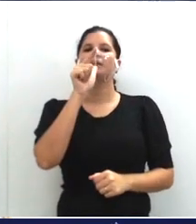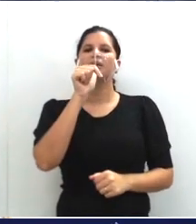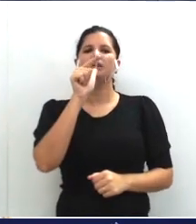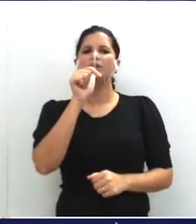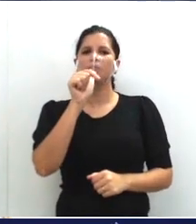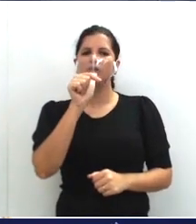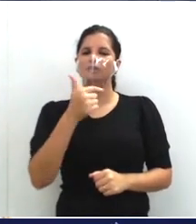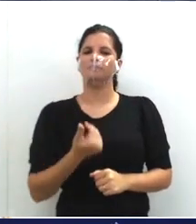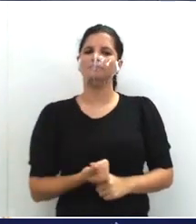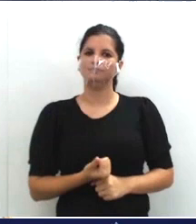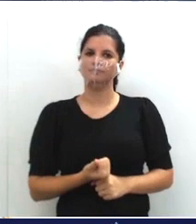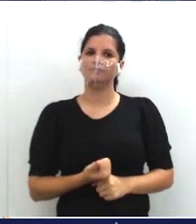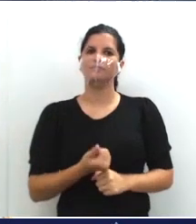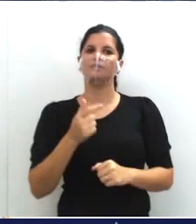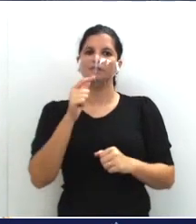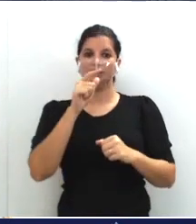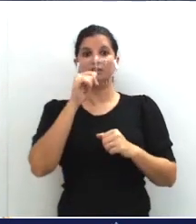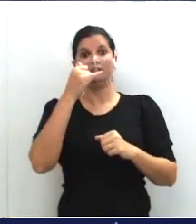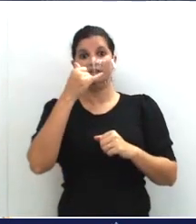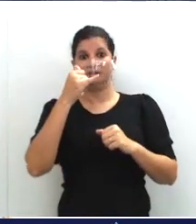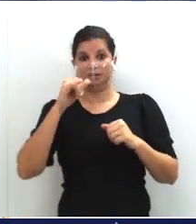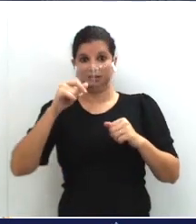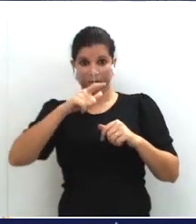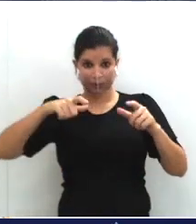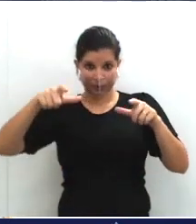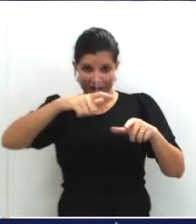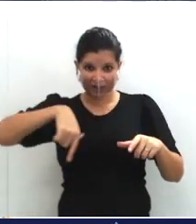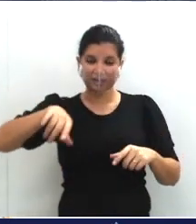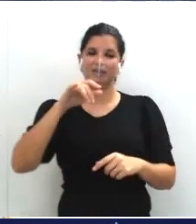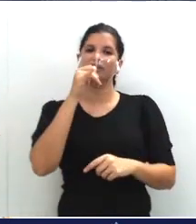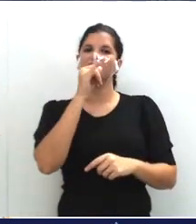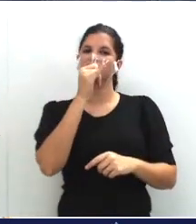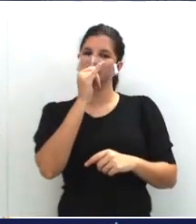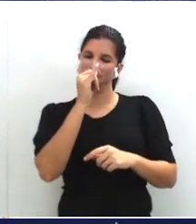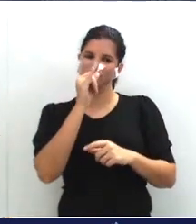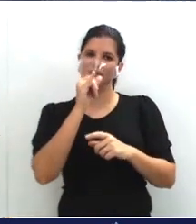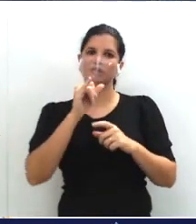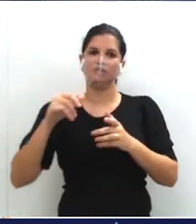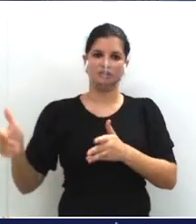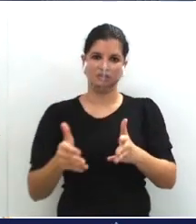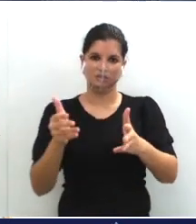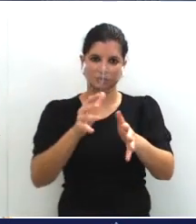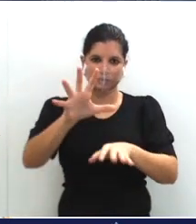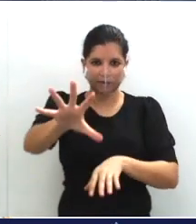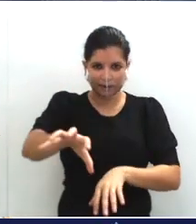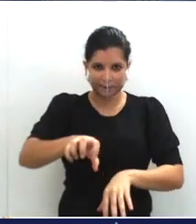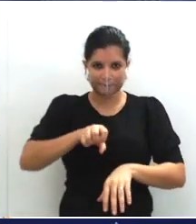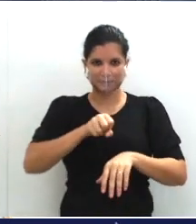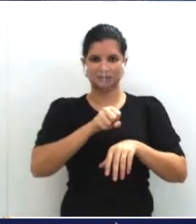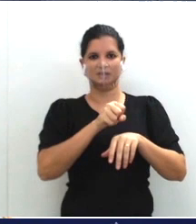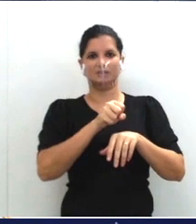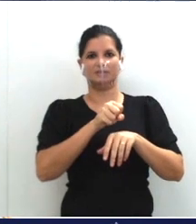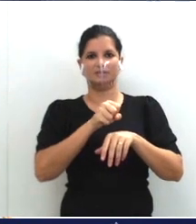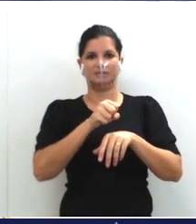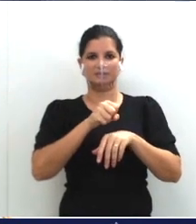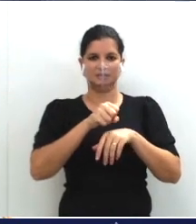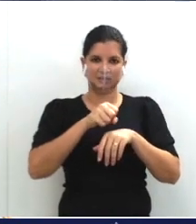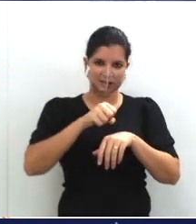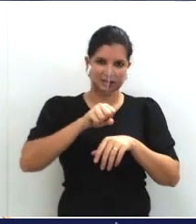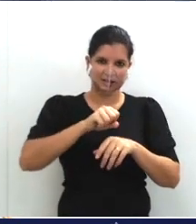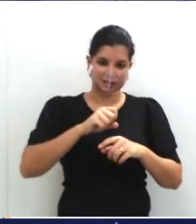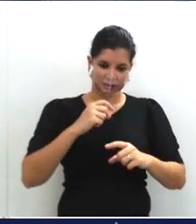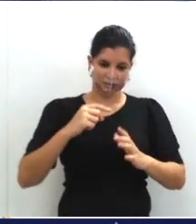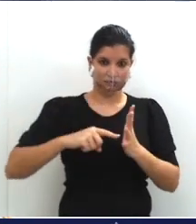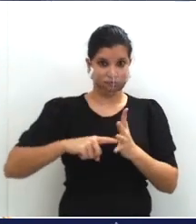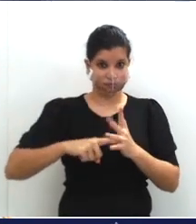A água, na realidade, da hidrelétrica, ela vai ser captada pelo rio, vai até a casa